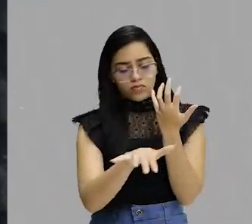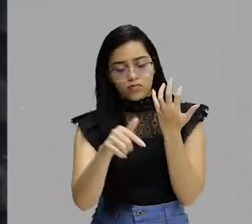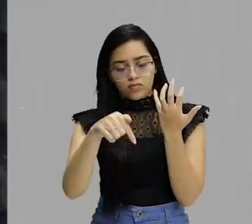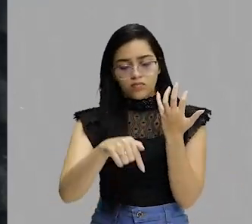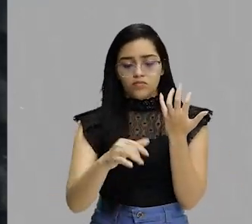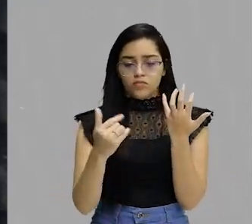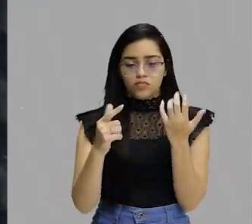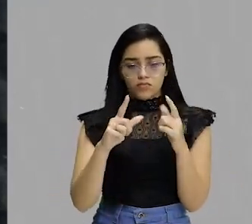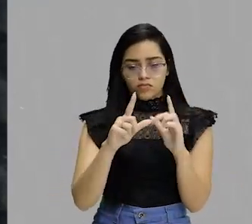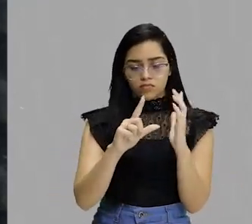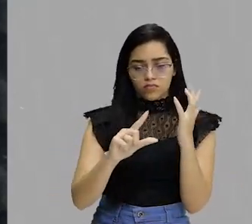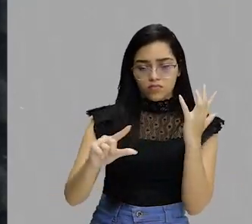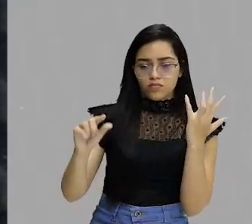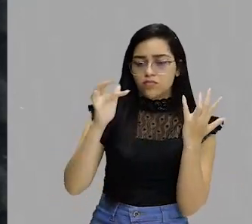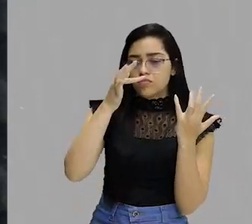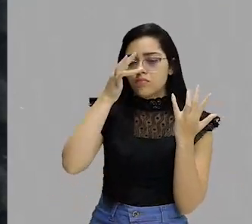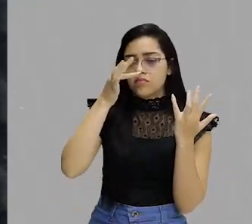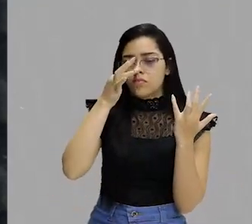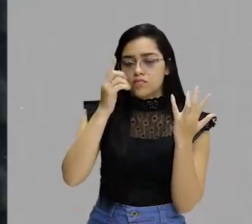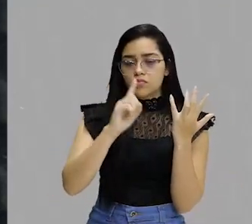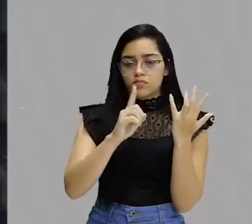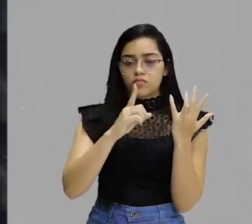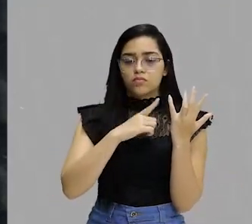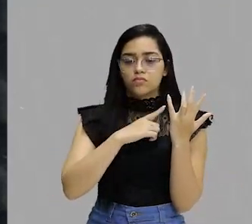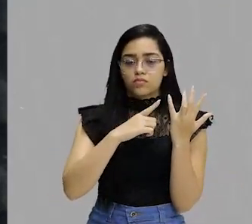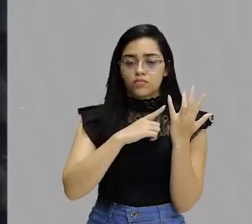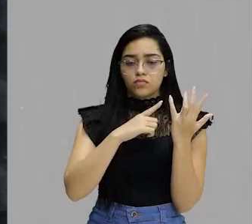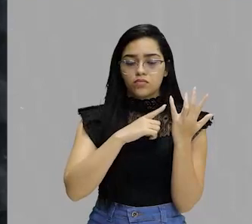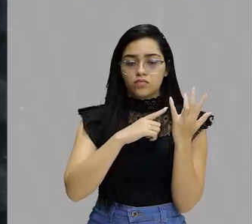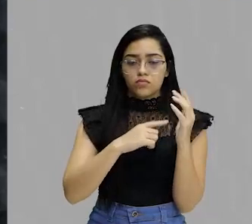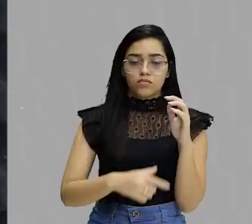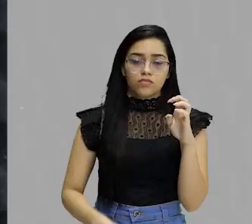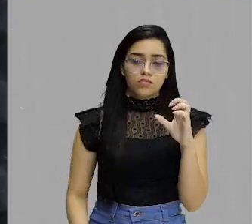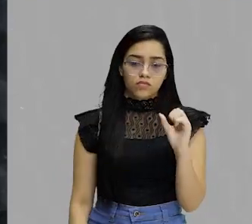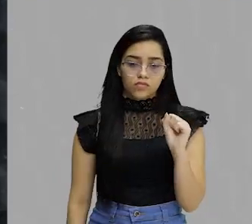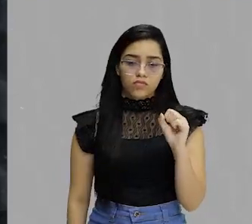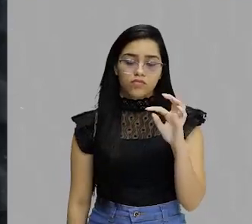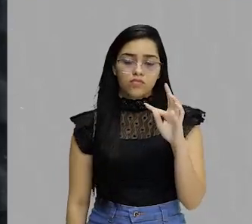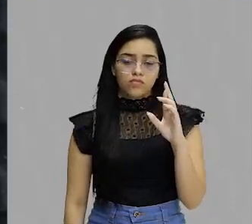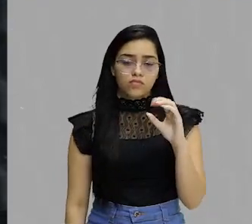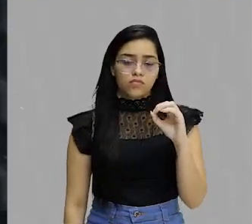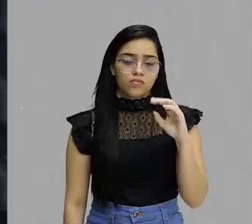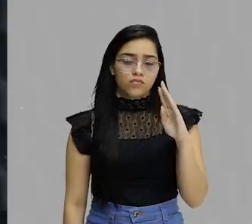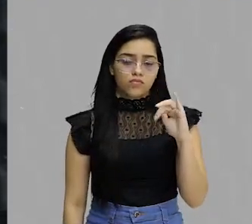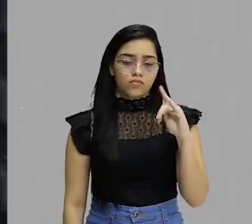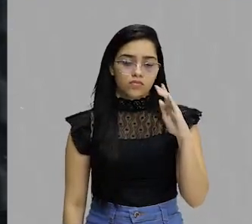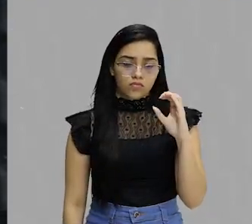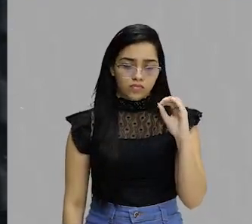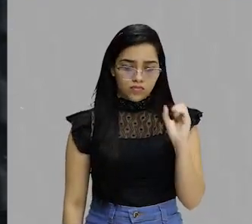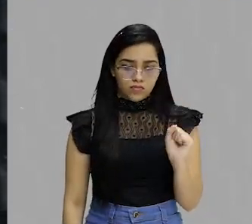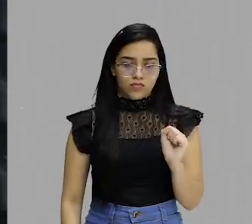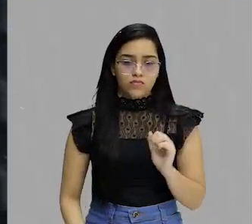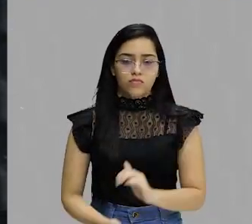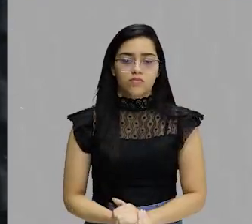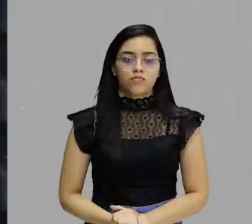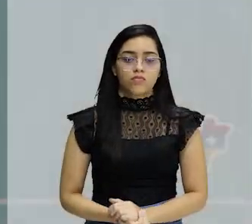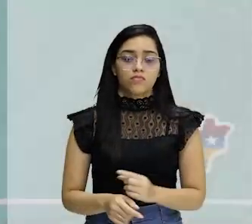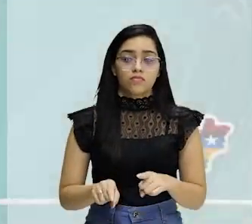são flores e não são frutos, são estróbilos, estruturas que produzem sementes.